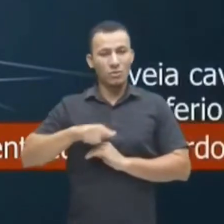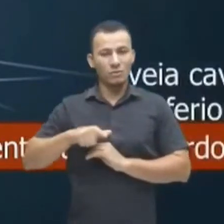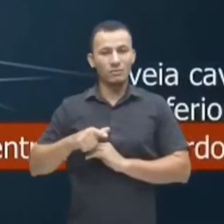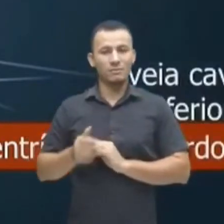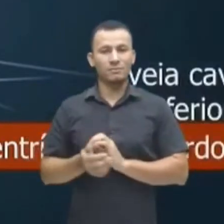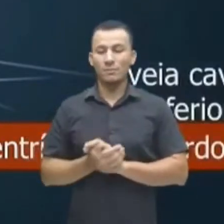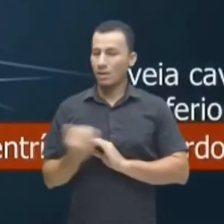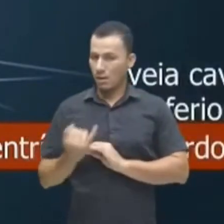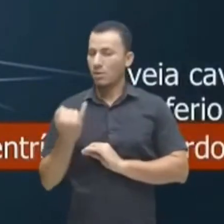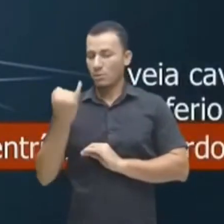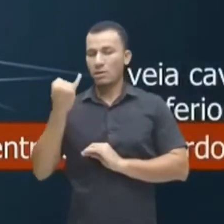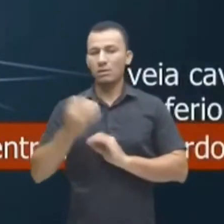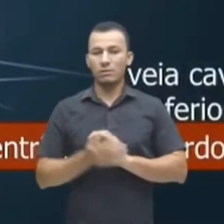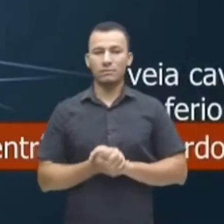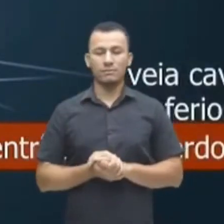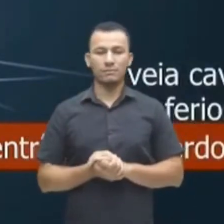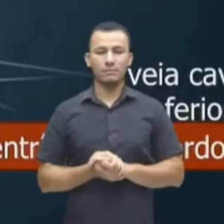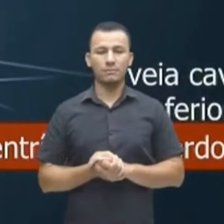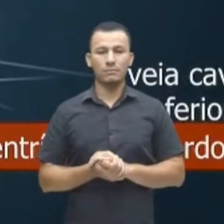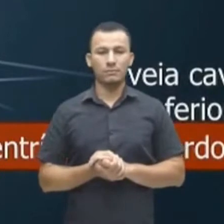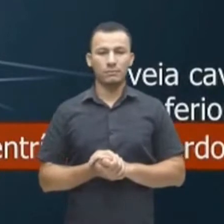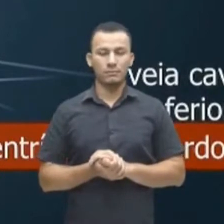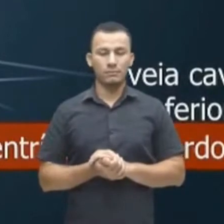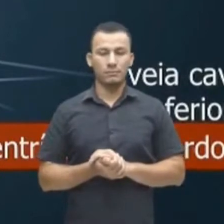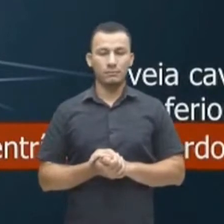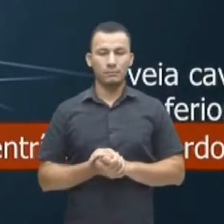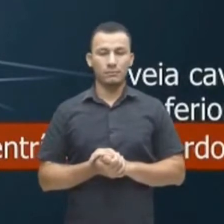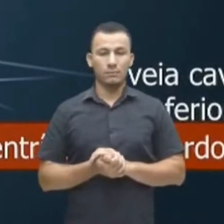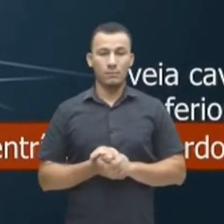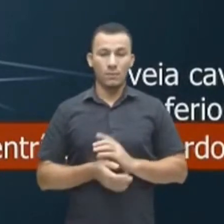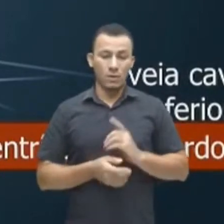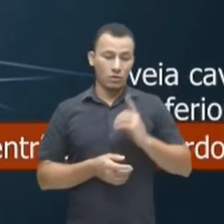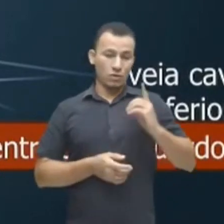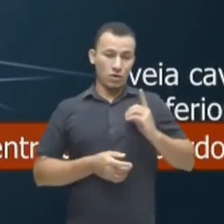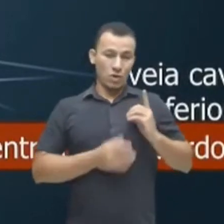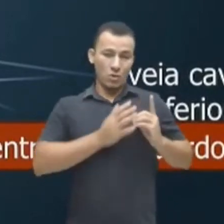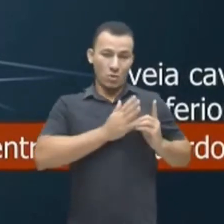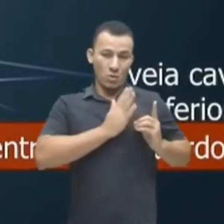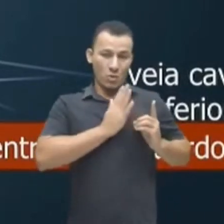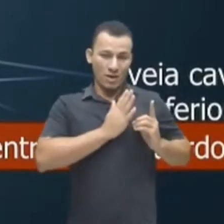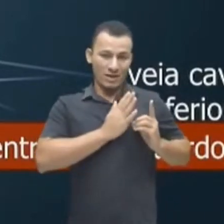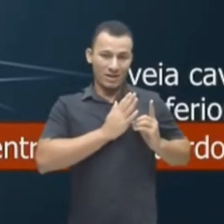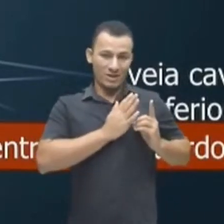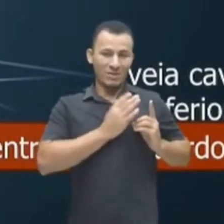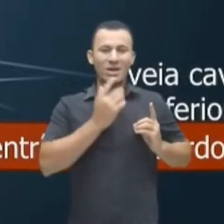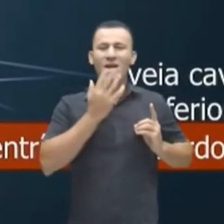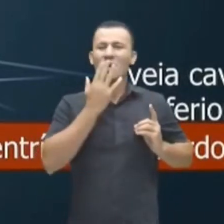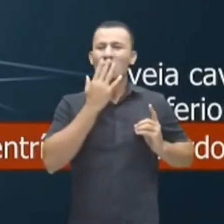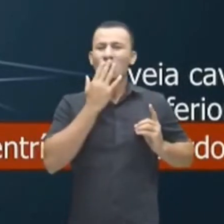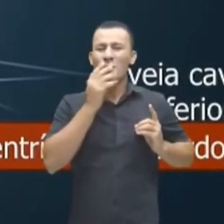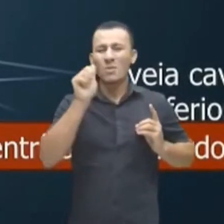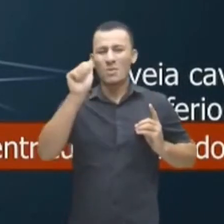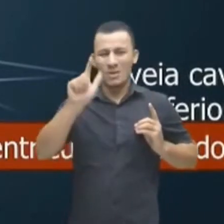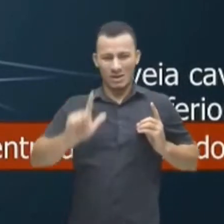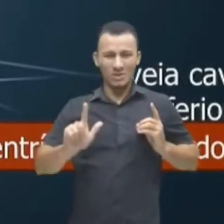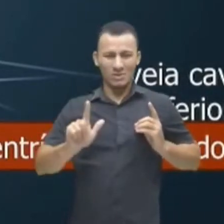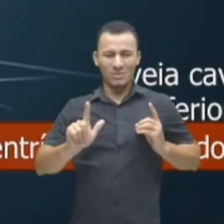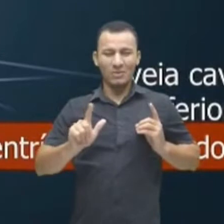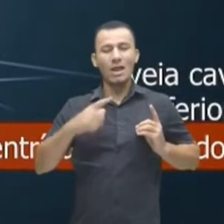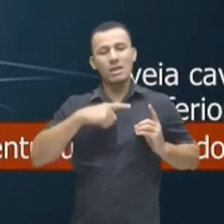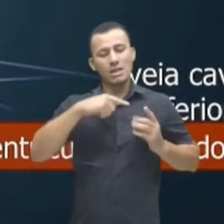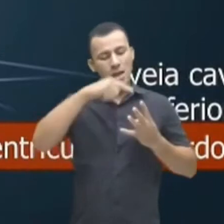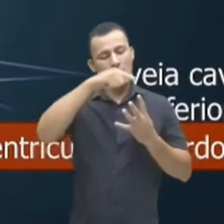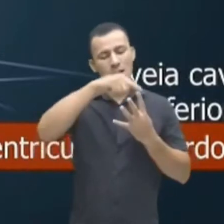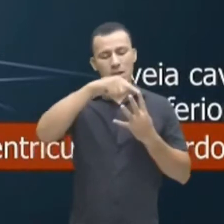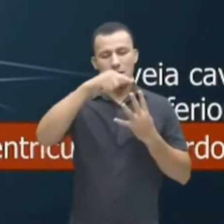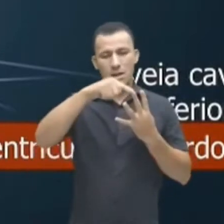muito importante. Aqui do lado direito do coração, eu tenho o átrio direito, eu tenho o ventrículo direito. Do